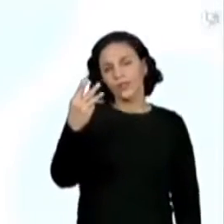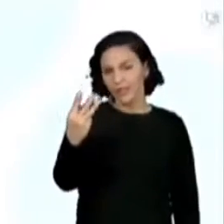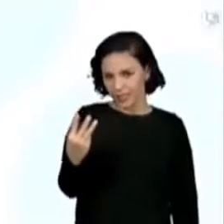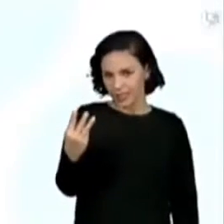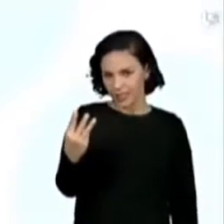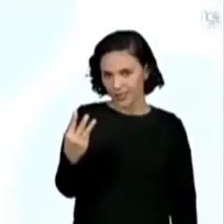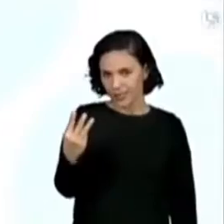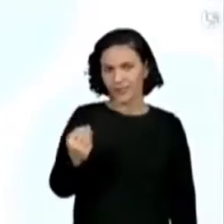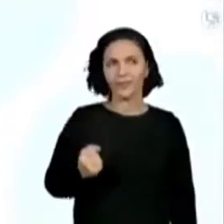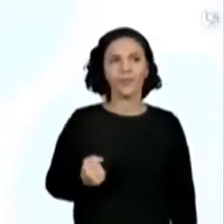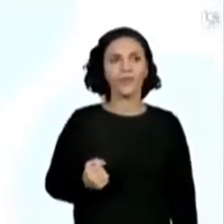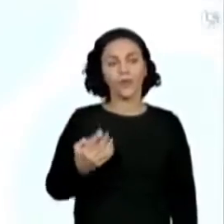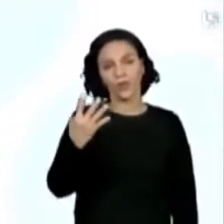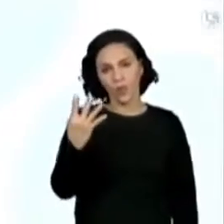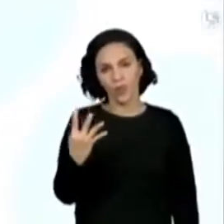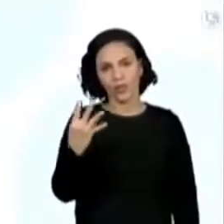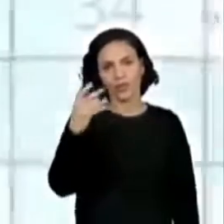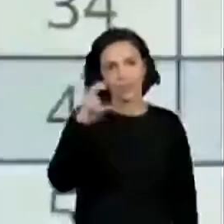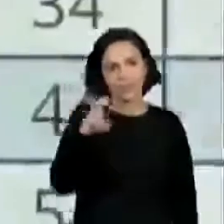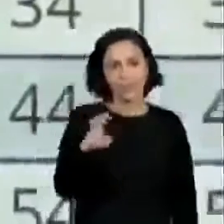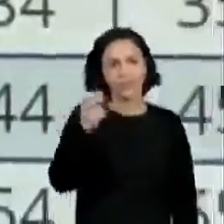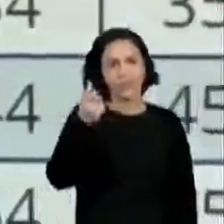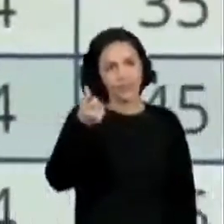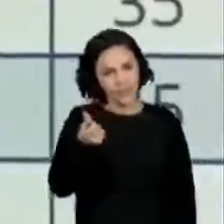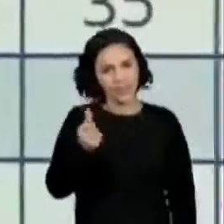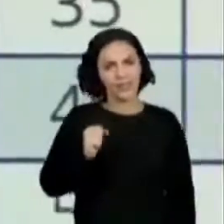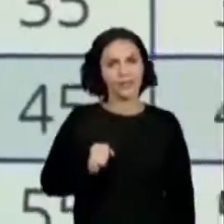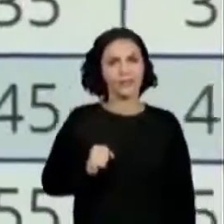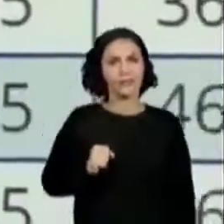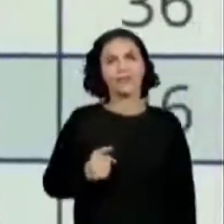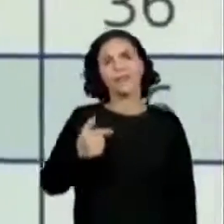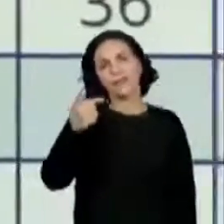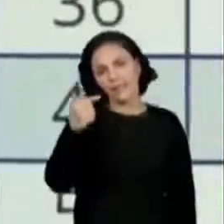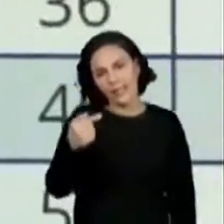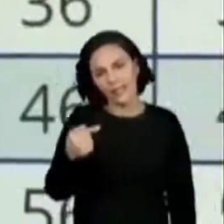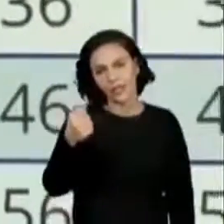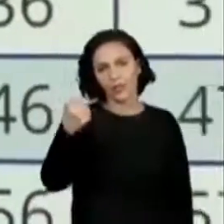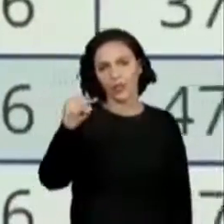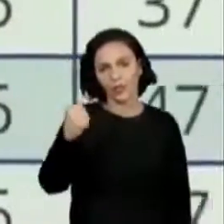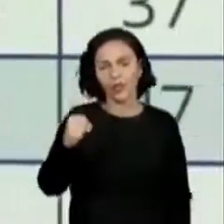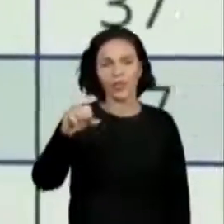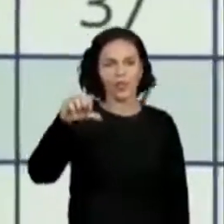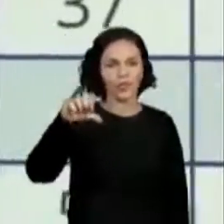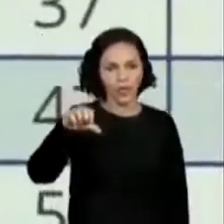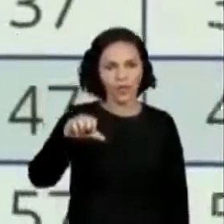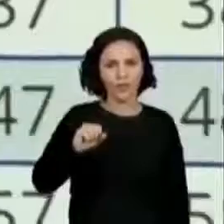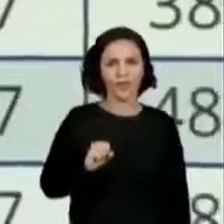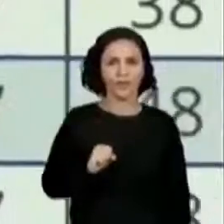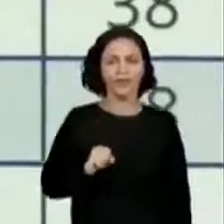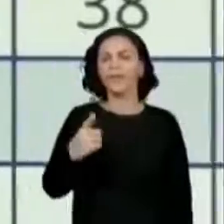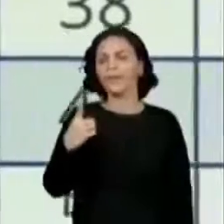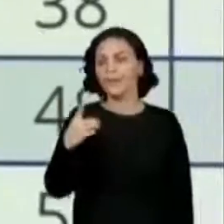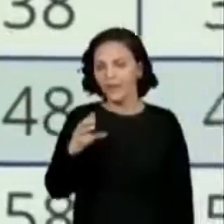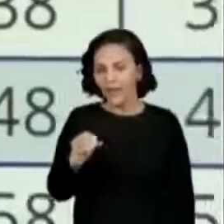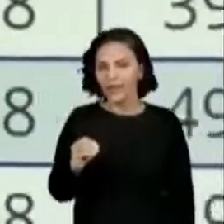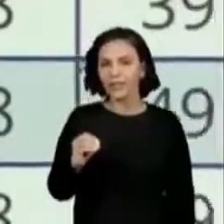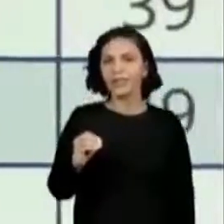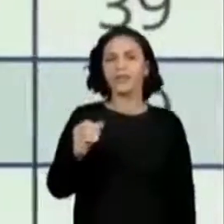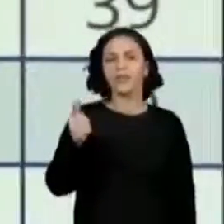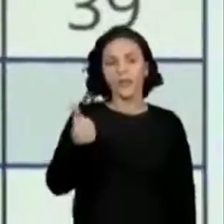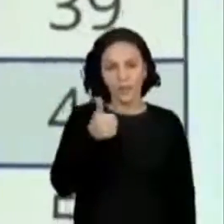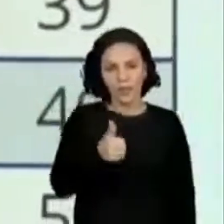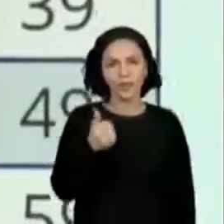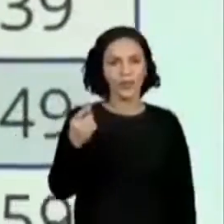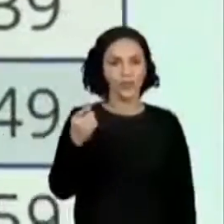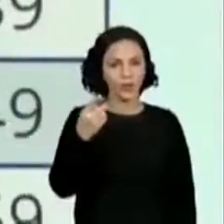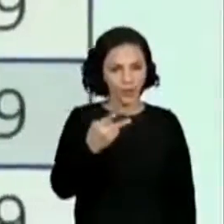3. 4, 5, 6. 7, 8, 9.